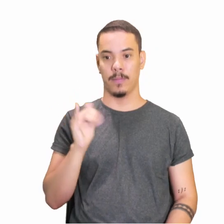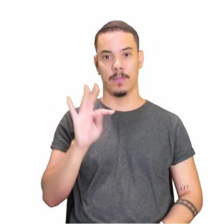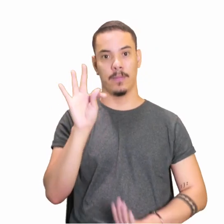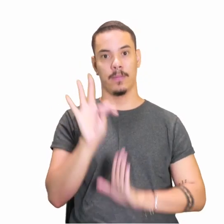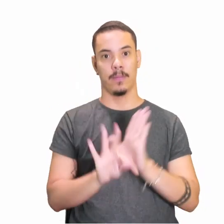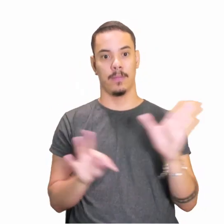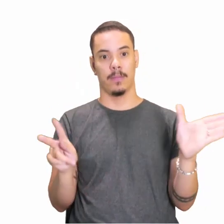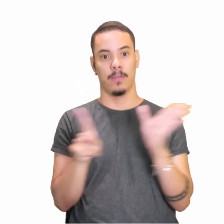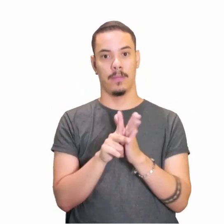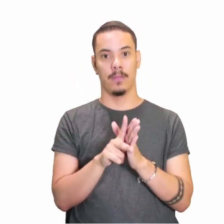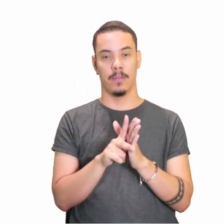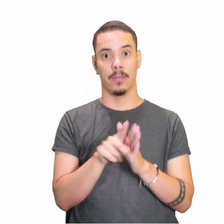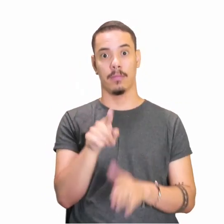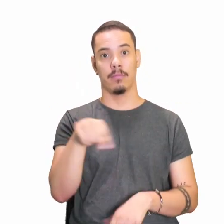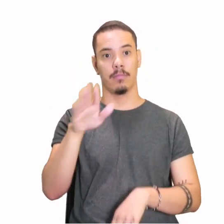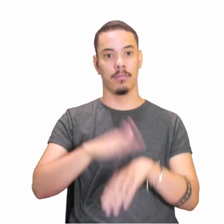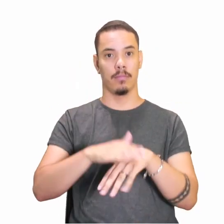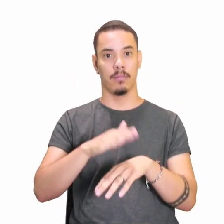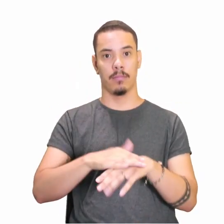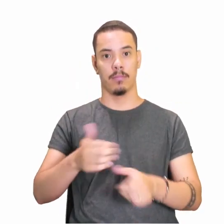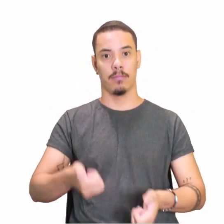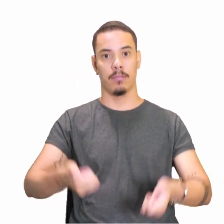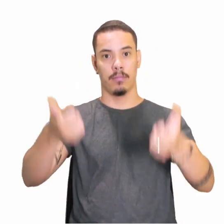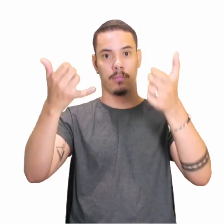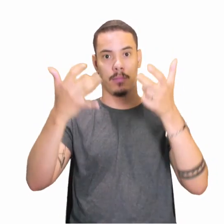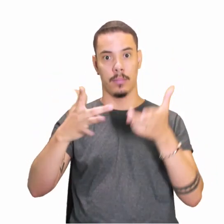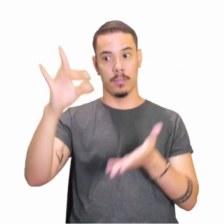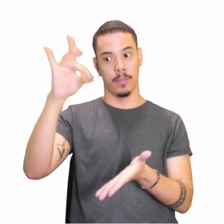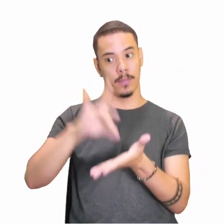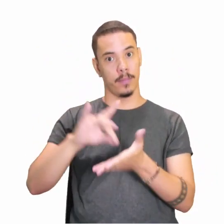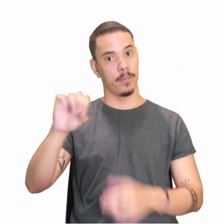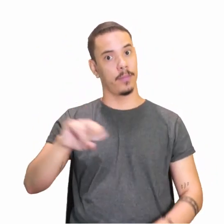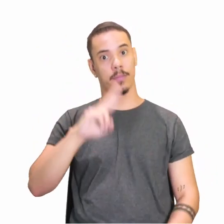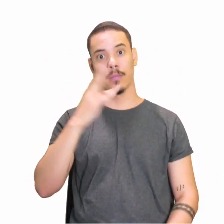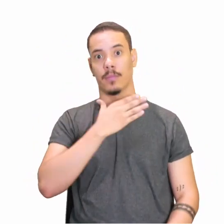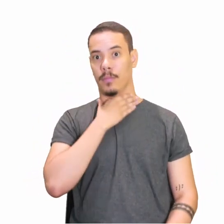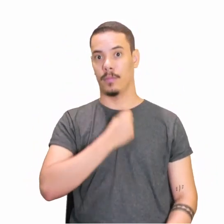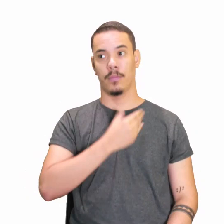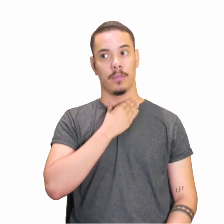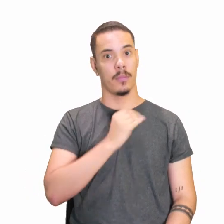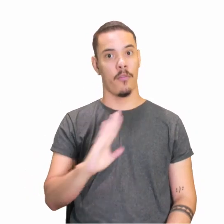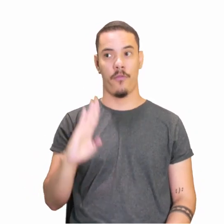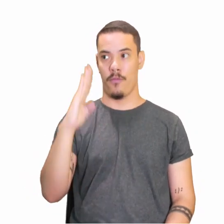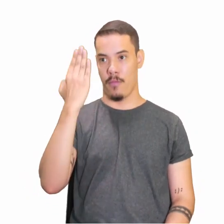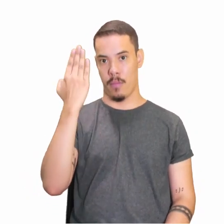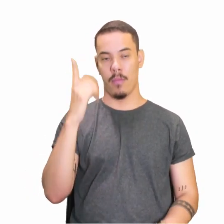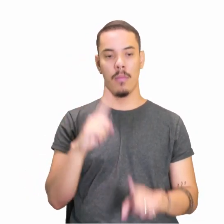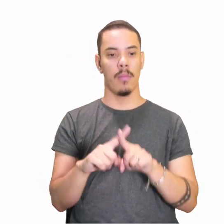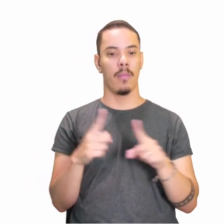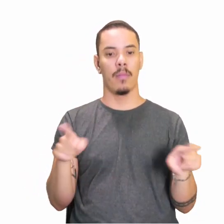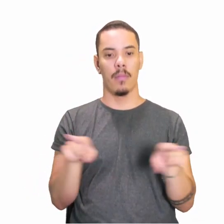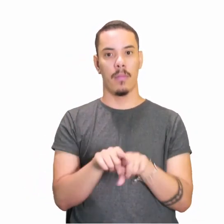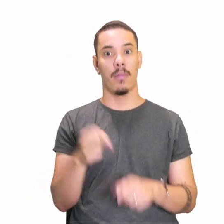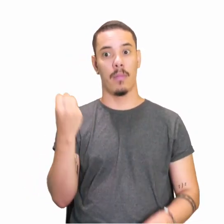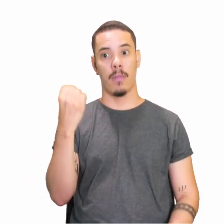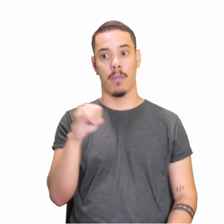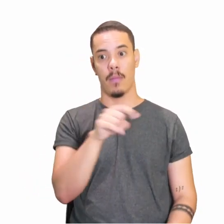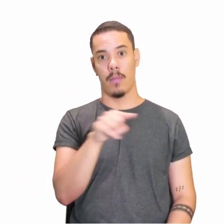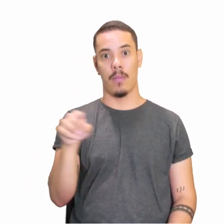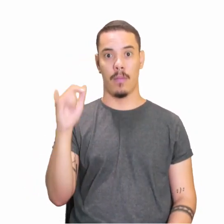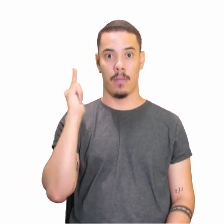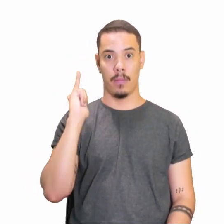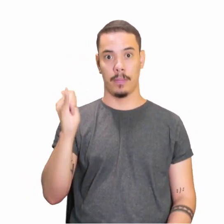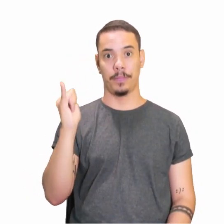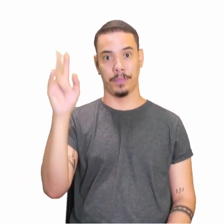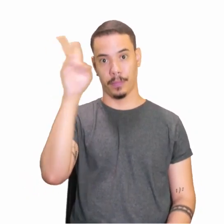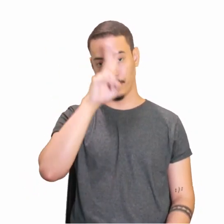texto narrativo, você vai narrar uma história real ou fictícia, certo? E aí, se você vai narrar, se você vai